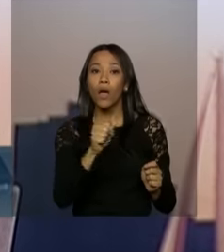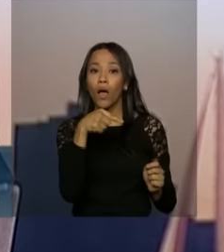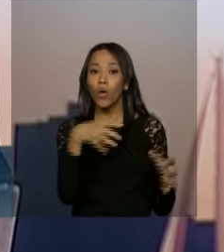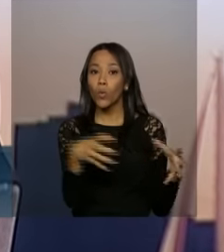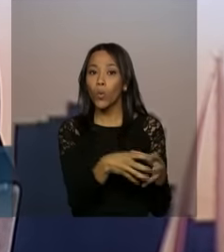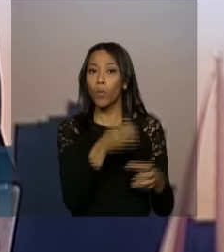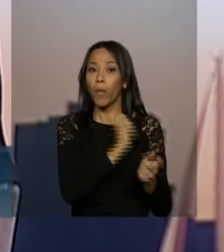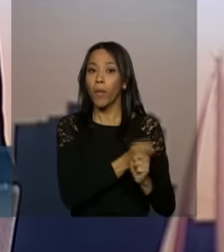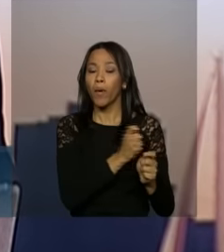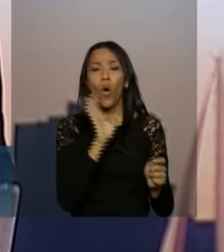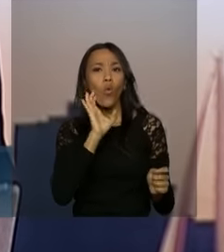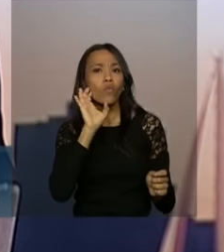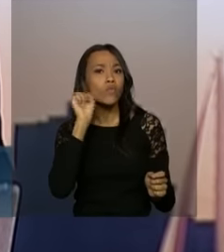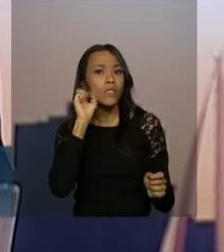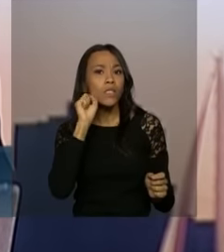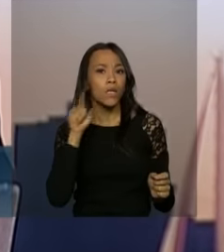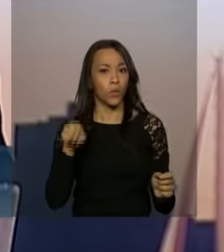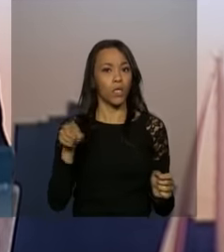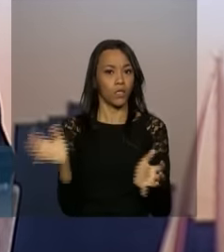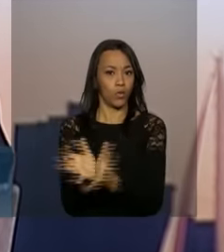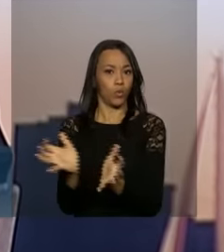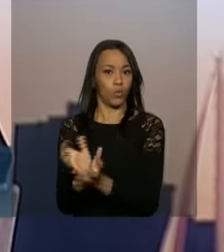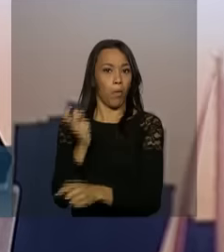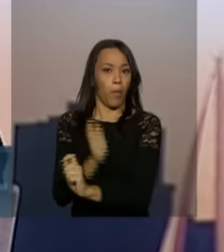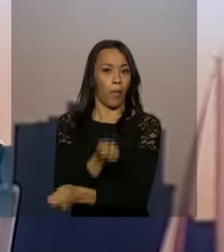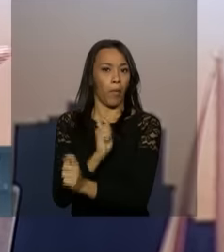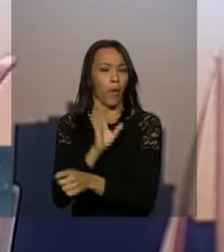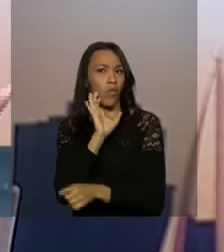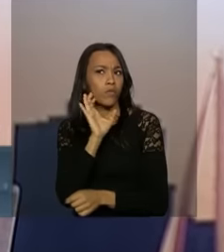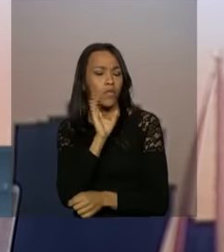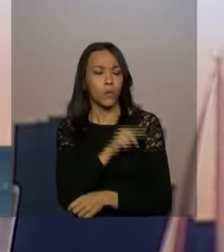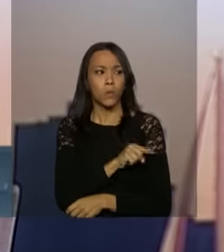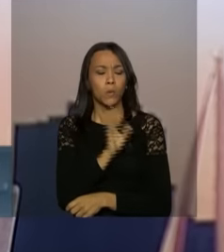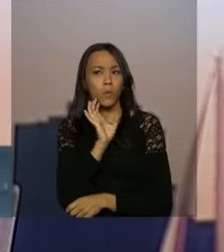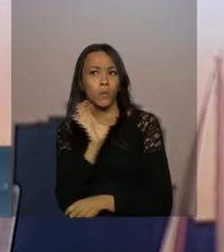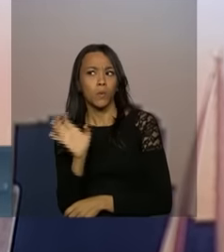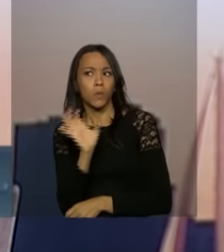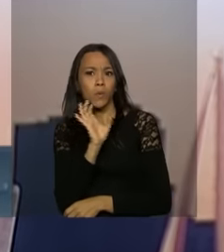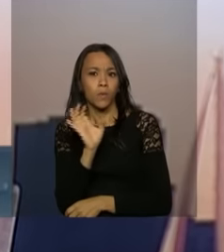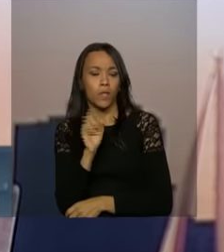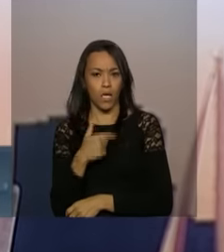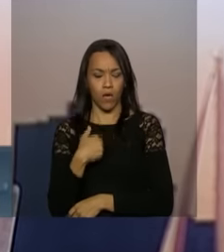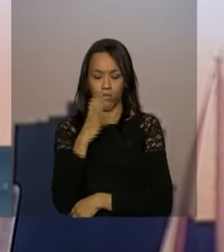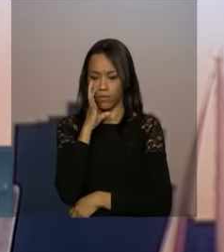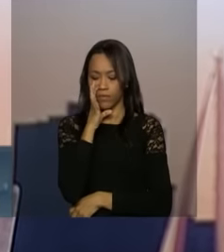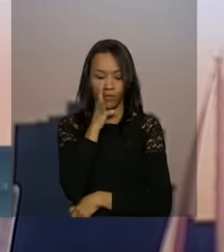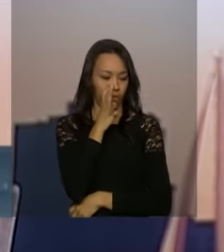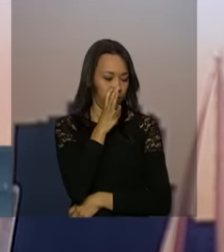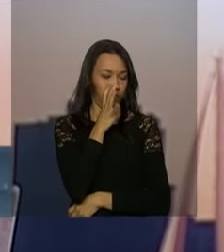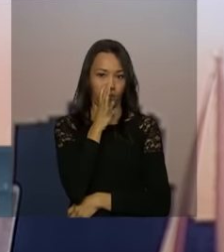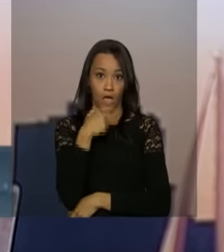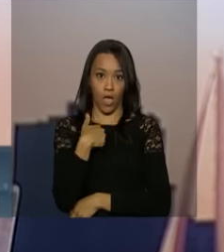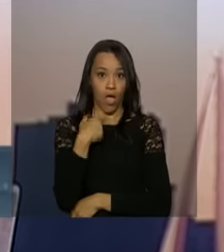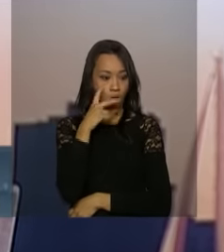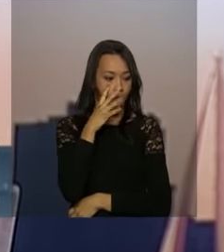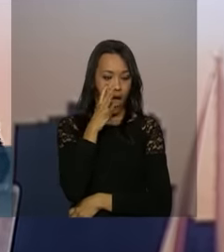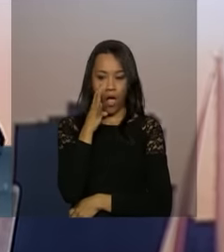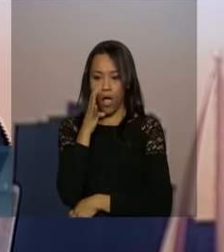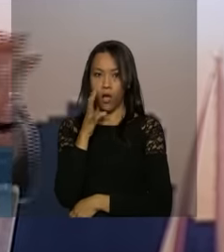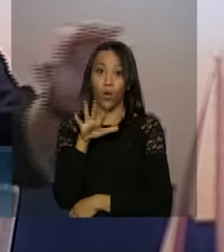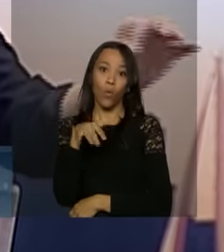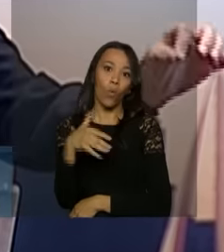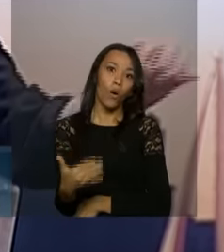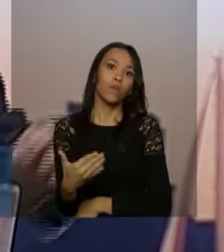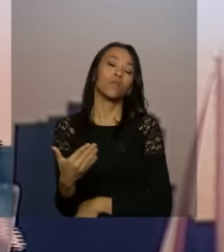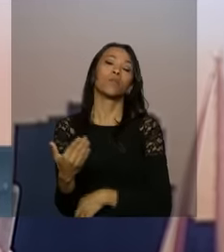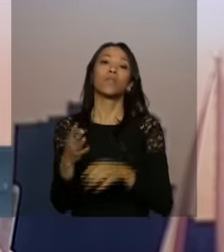da Brigada Militar tocava. E a cena mais interessante foi quando se abre